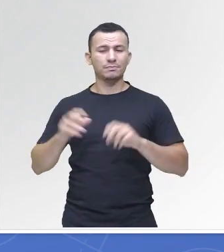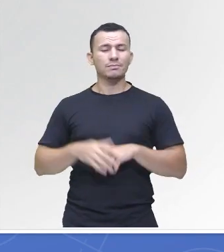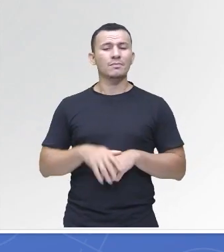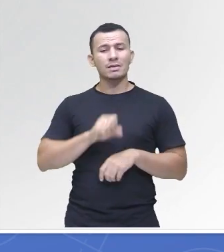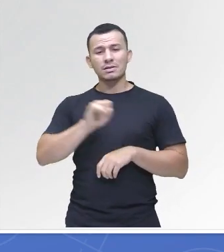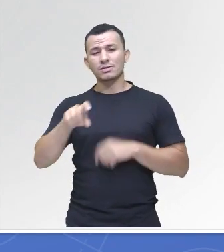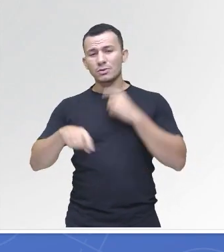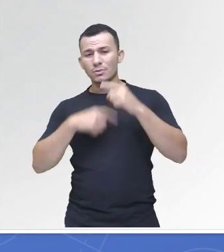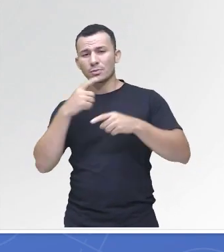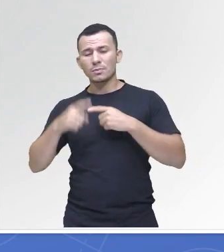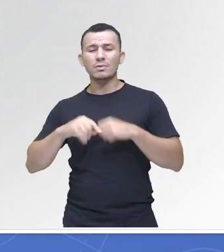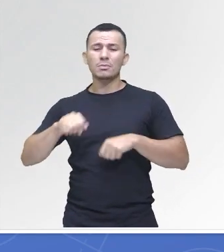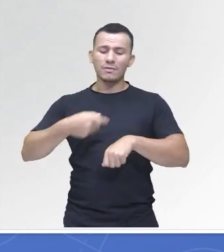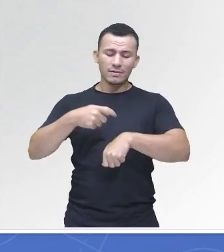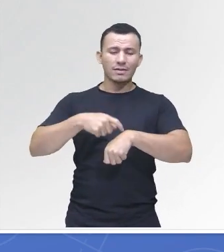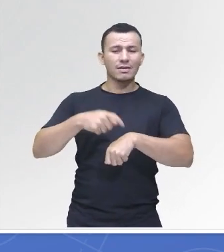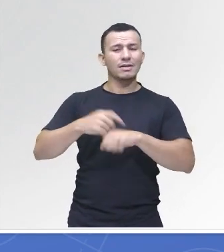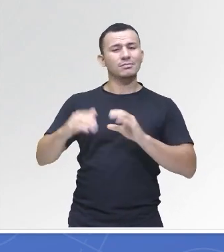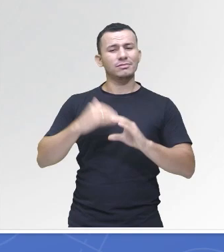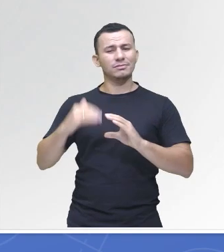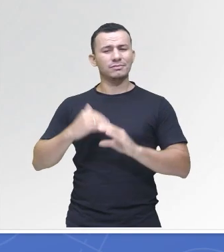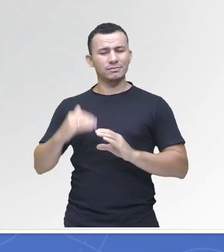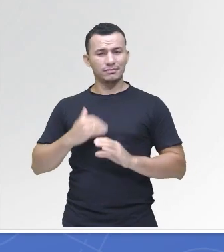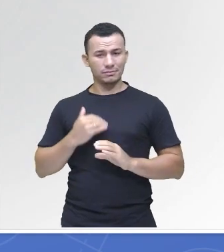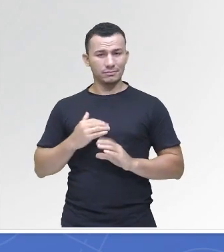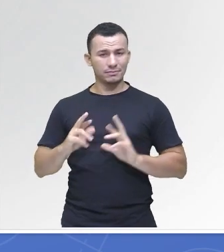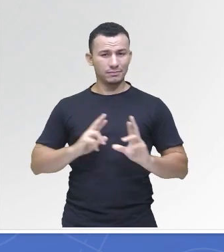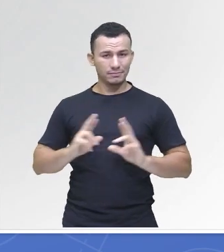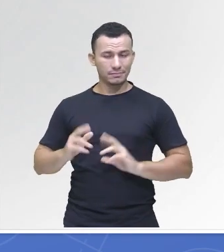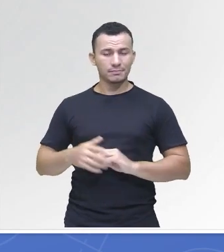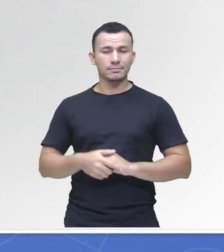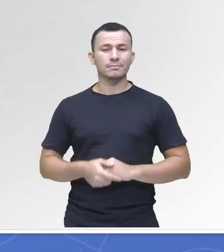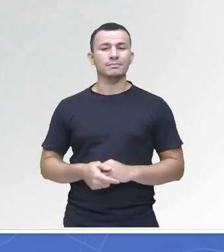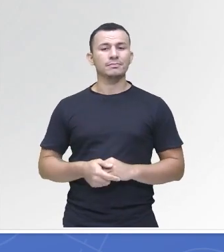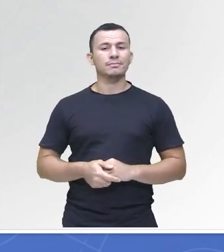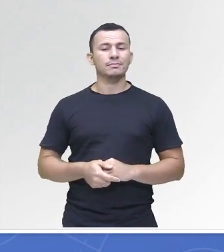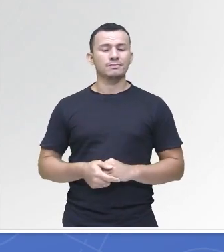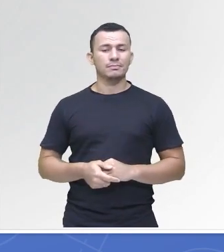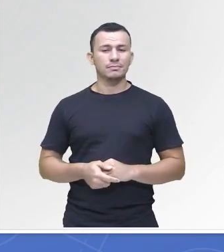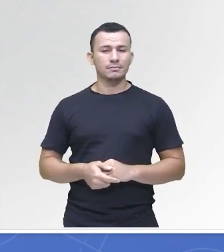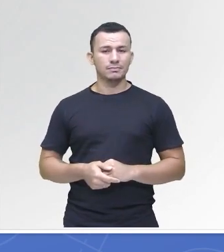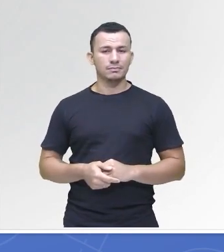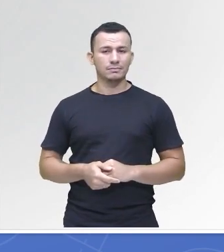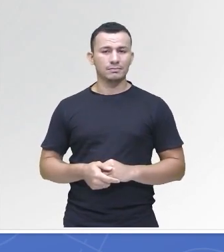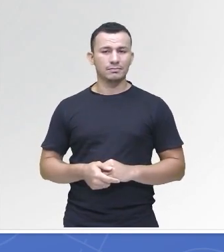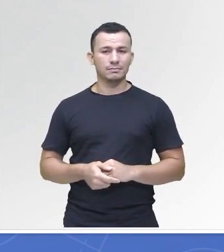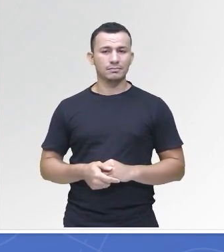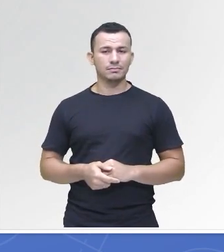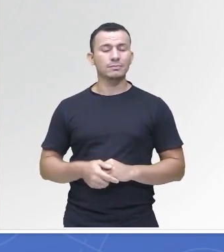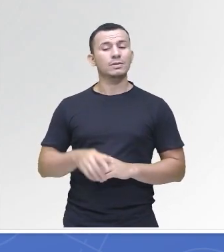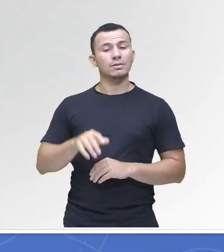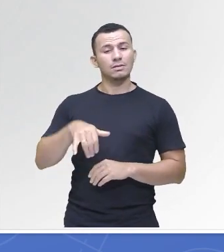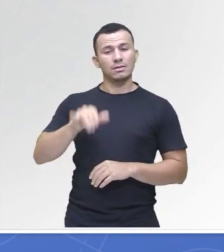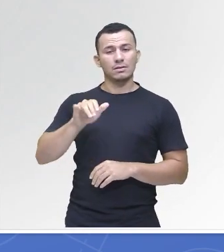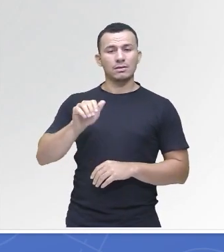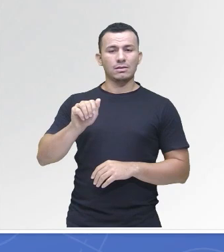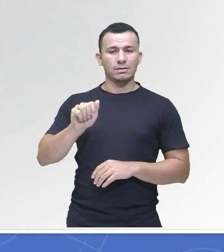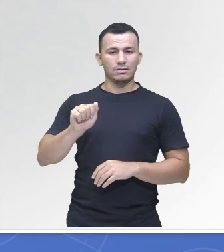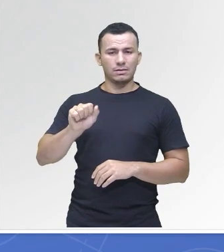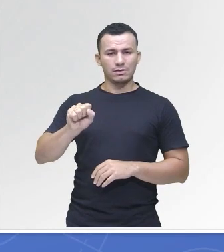caso de dúvidas, aproveitem esse momento para mandar a dúvida também, tá? Então, a gente tem aqui, ó, a Yasmin,